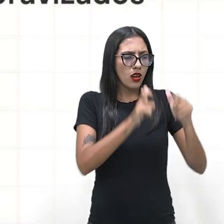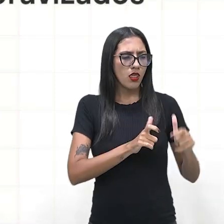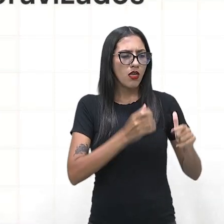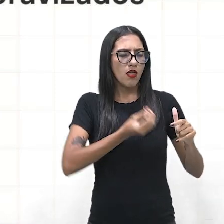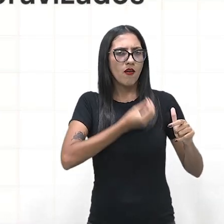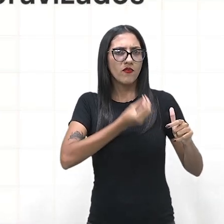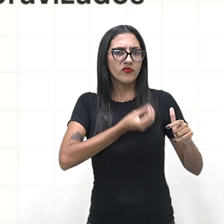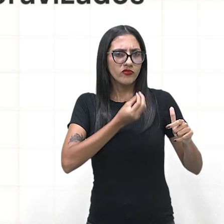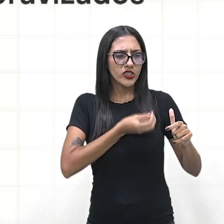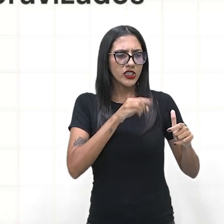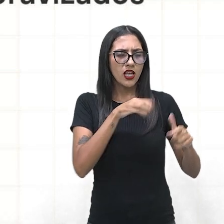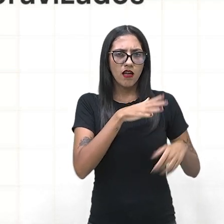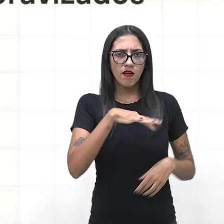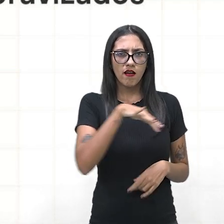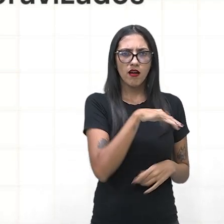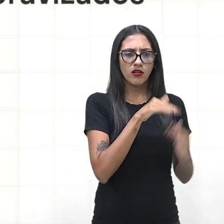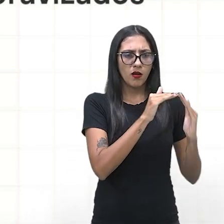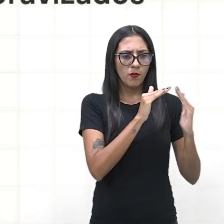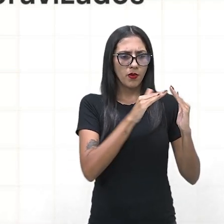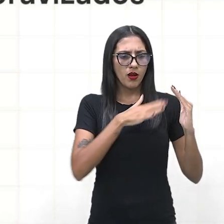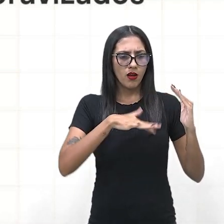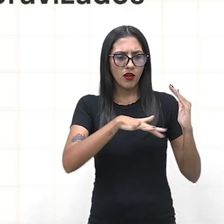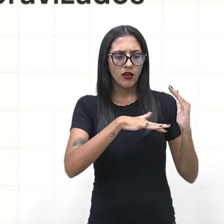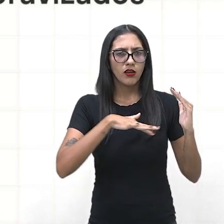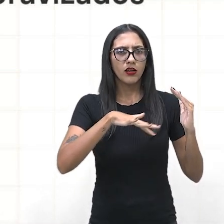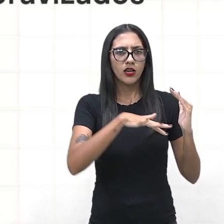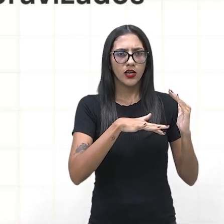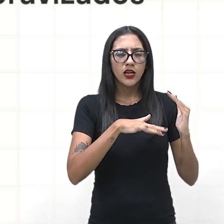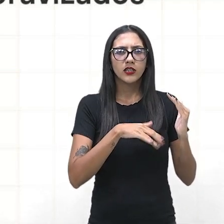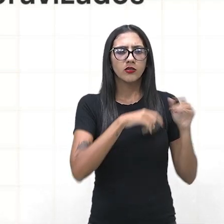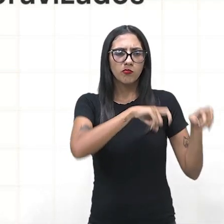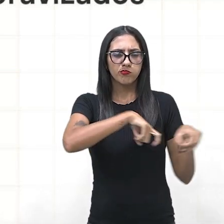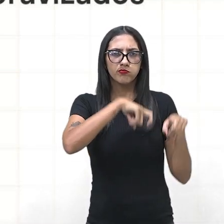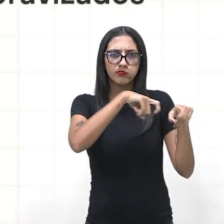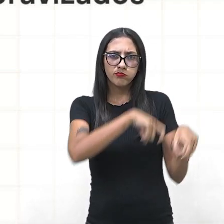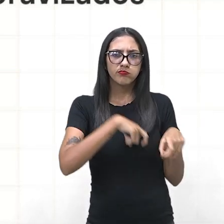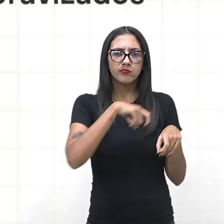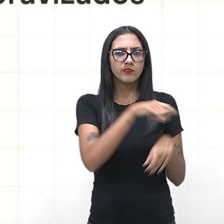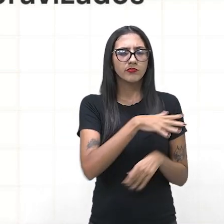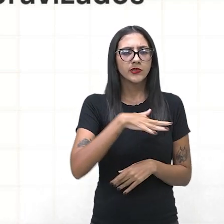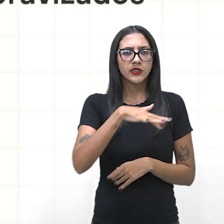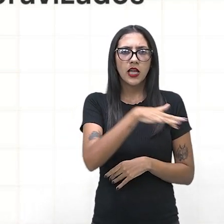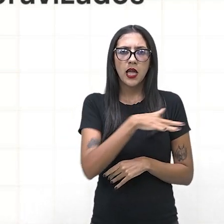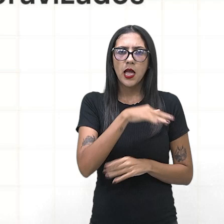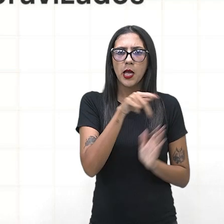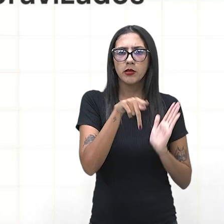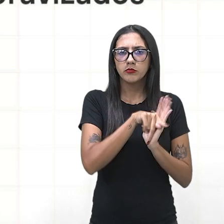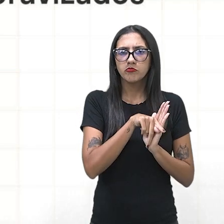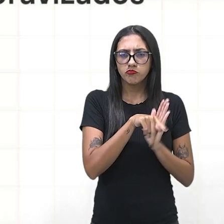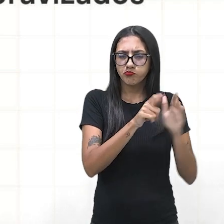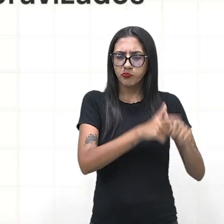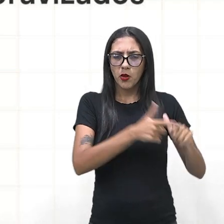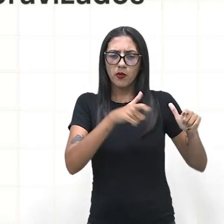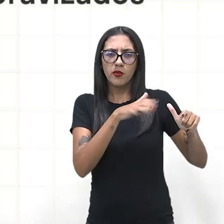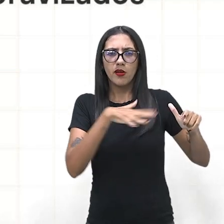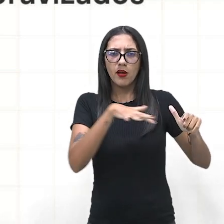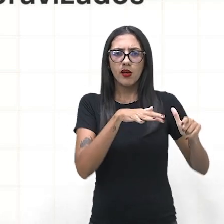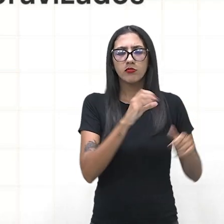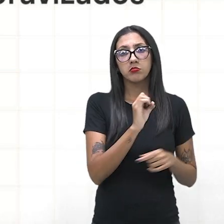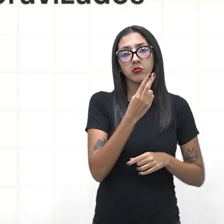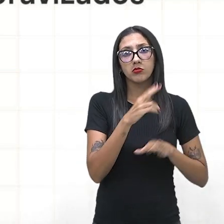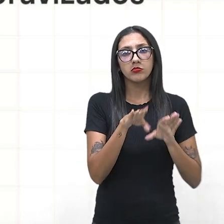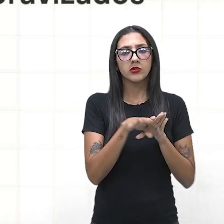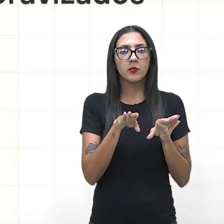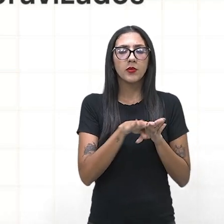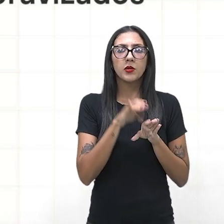dos locais onde eles estavam ali inseridos, tá, gente? Nas fazendas, nas grandes propriedades rurais e até mesmo na